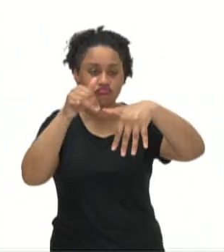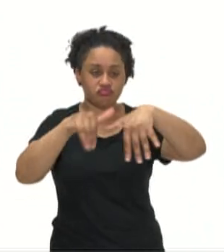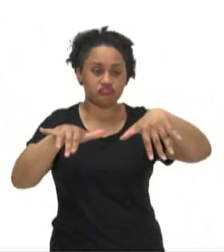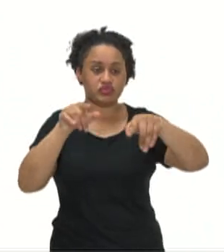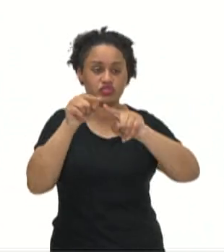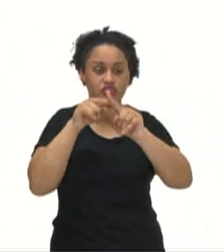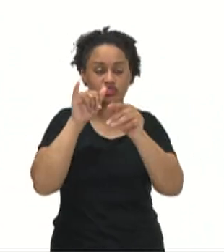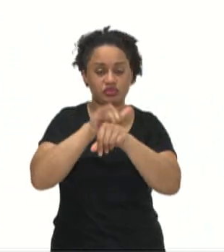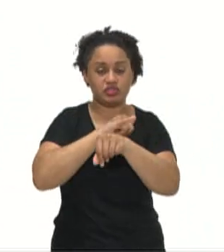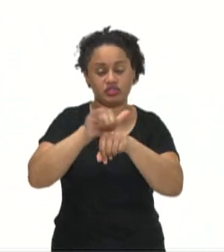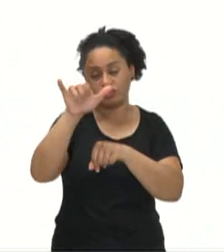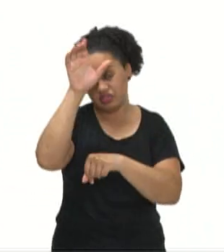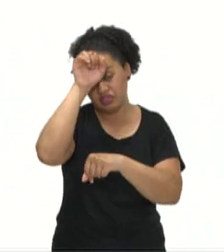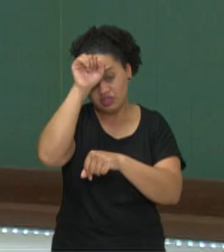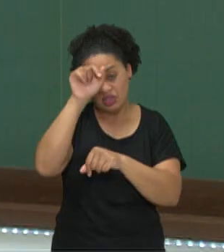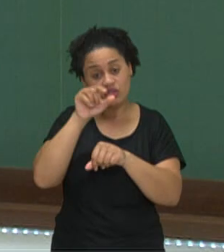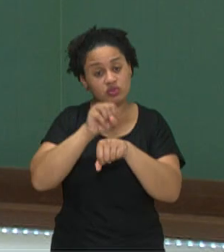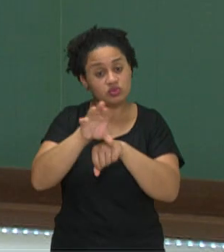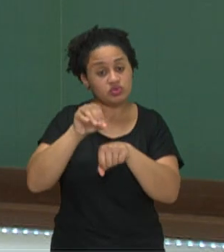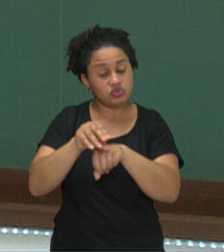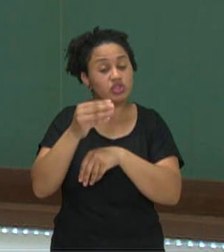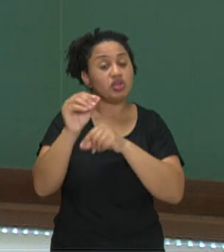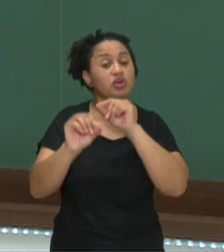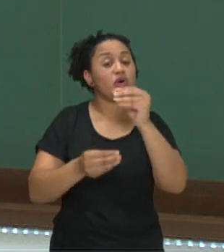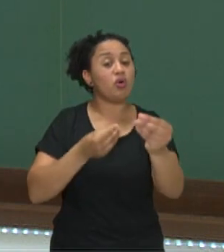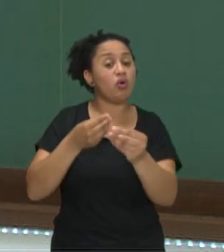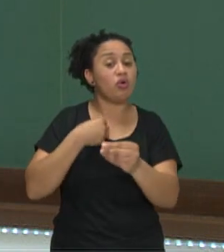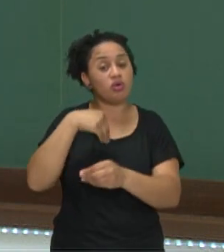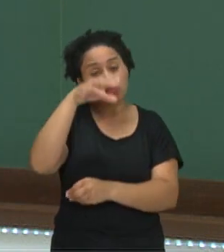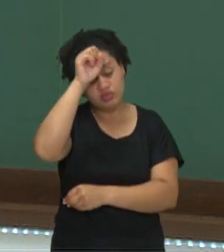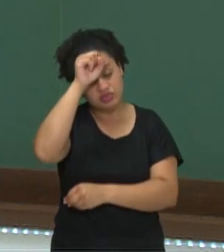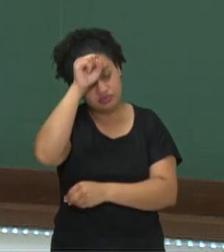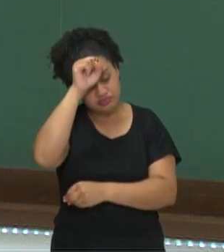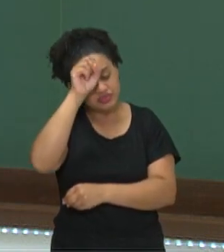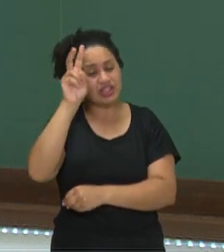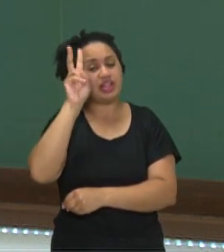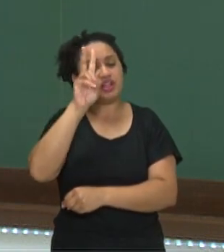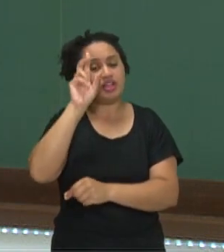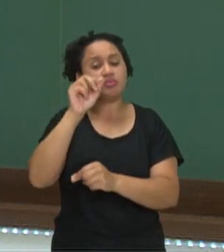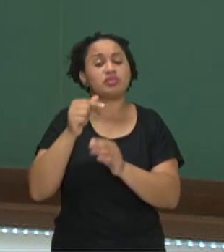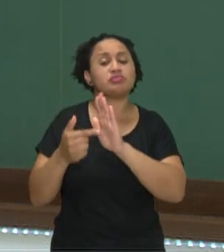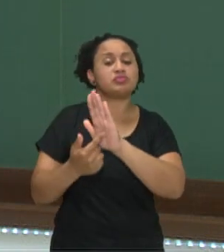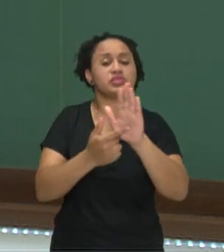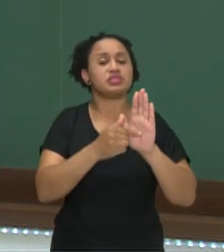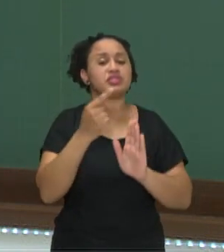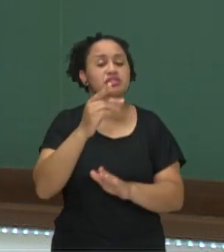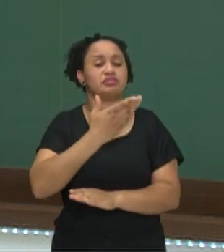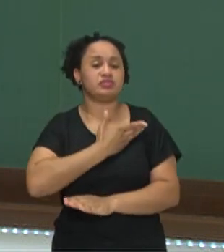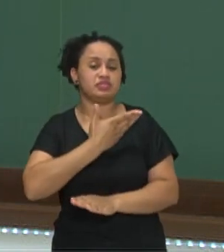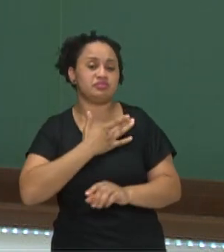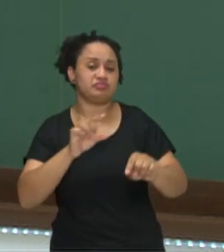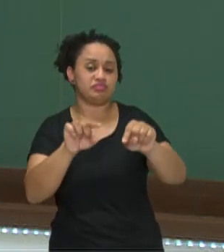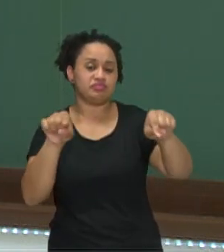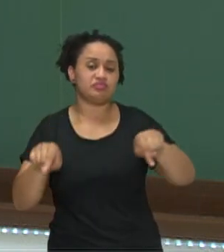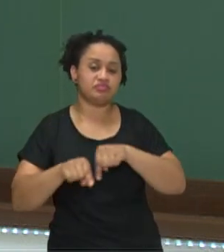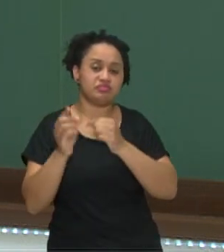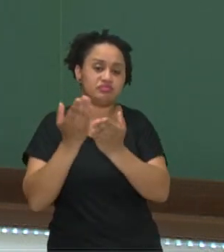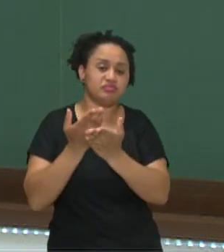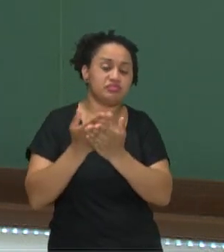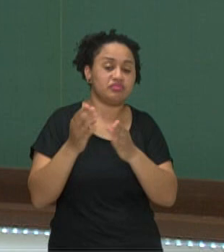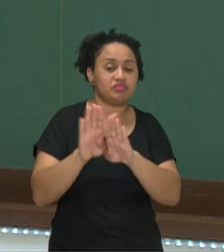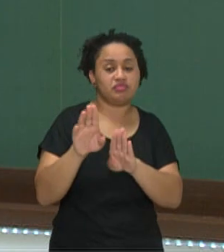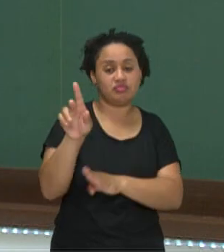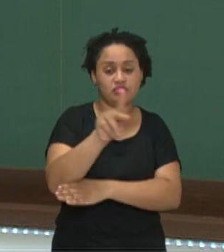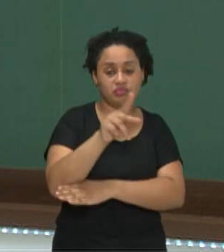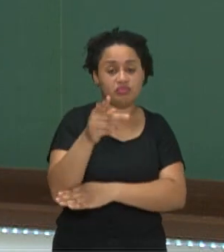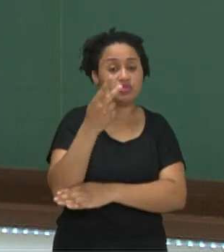estratégia de aprendizagem com dicas de aprendizado. Lembre-se de compartilhar com os teus colegas, com o teu professor, com a tua